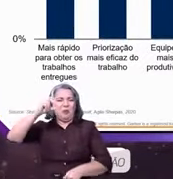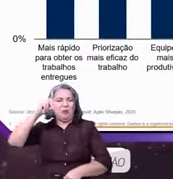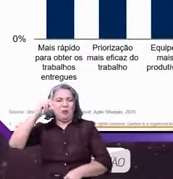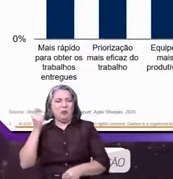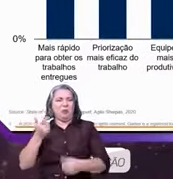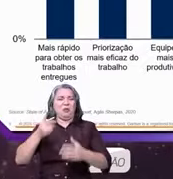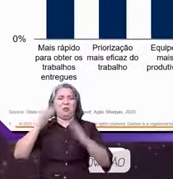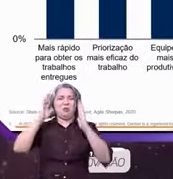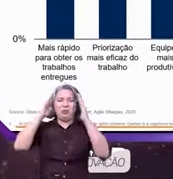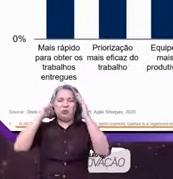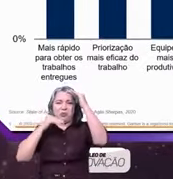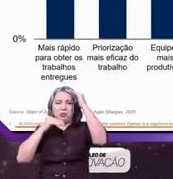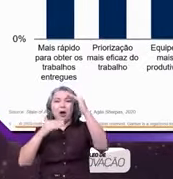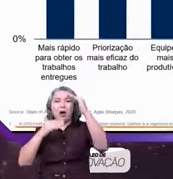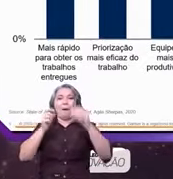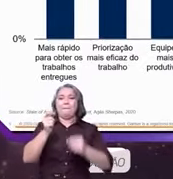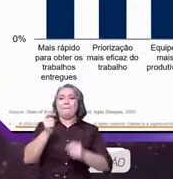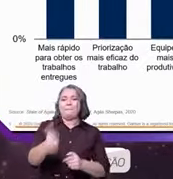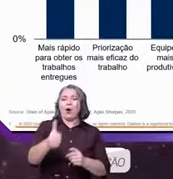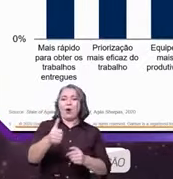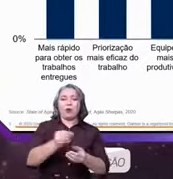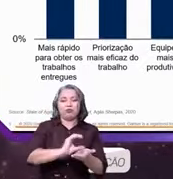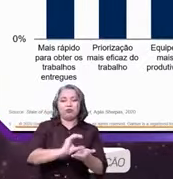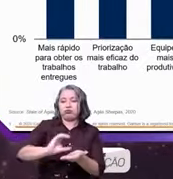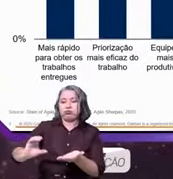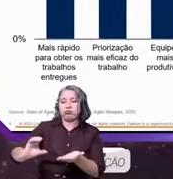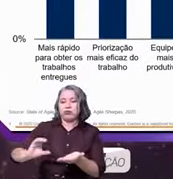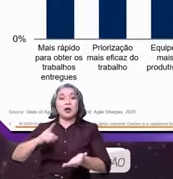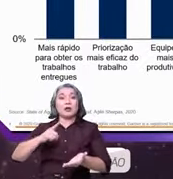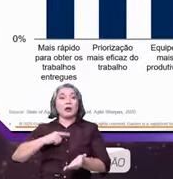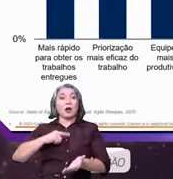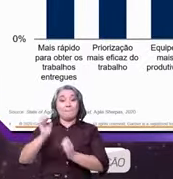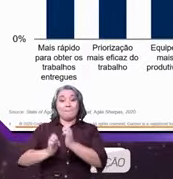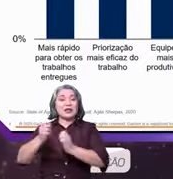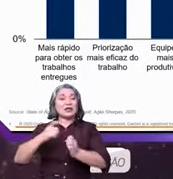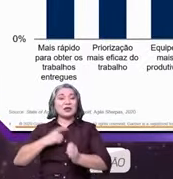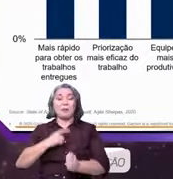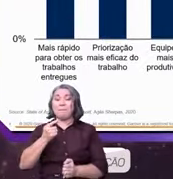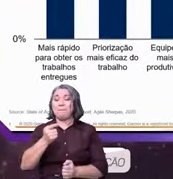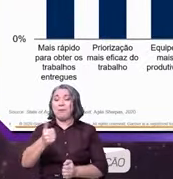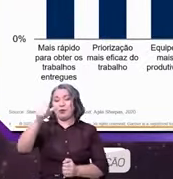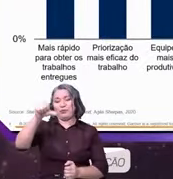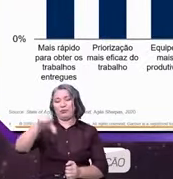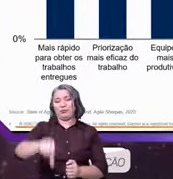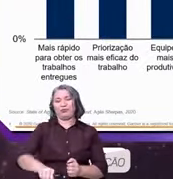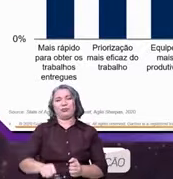em poucas entregas, eram clientes que tinham pouco sucesso.